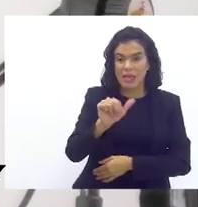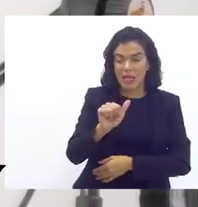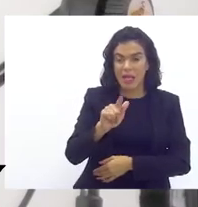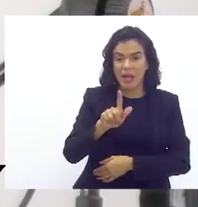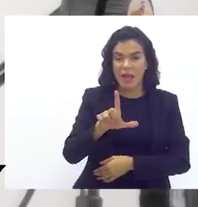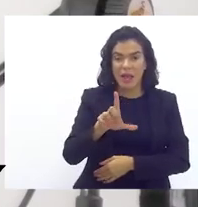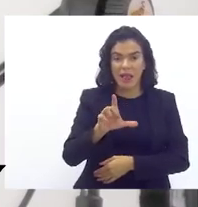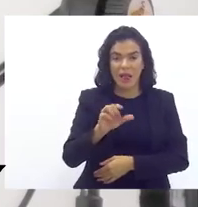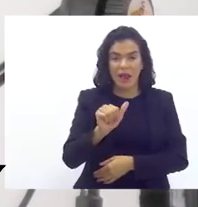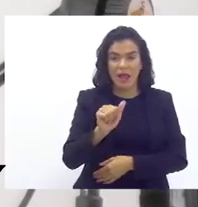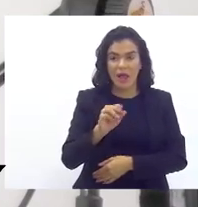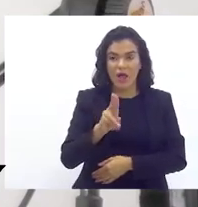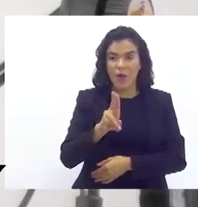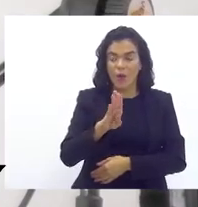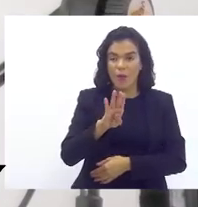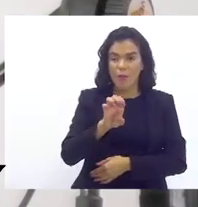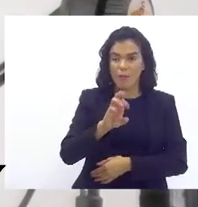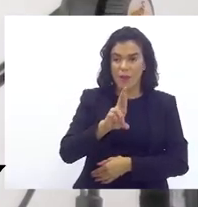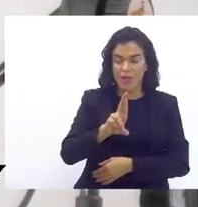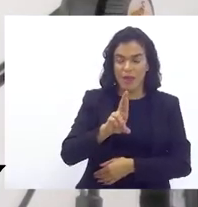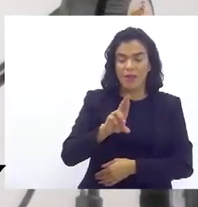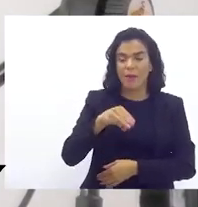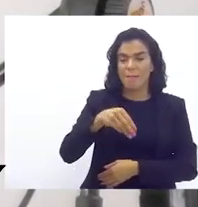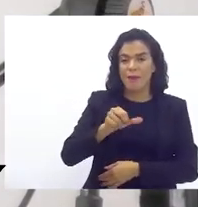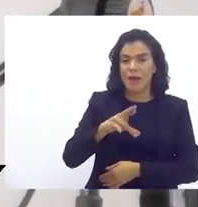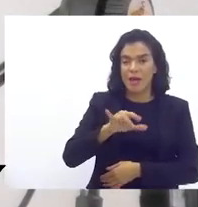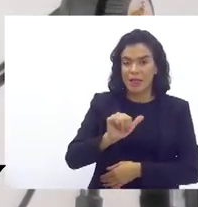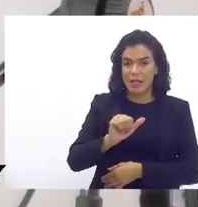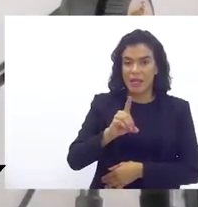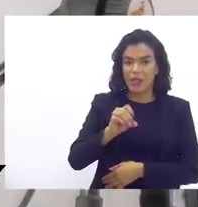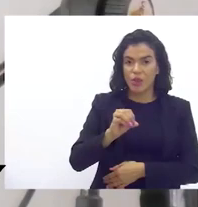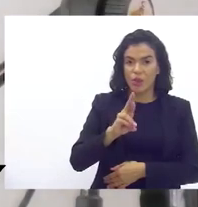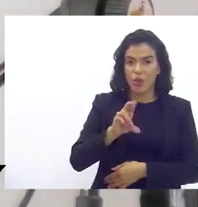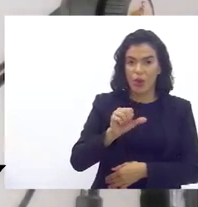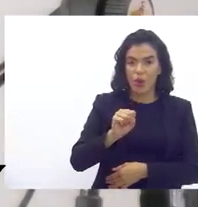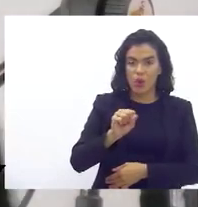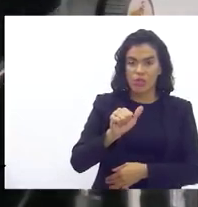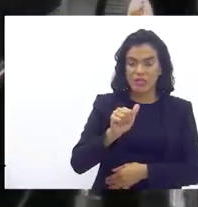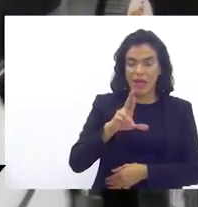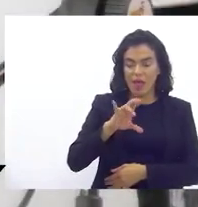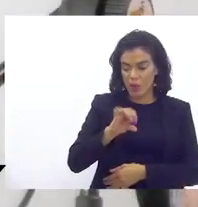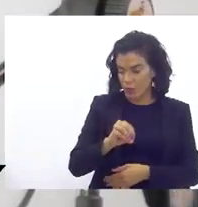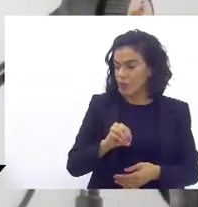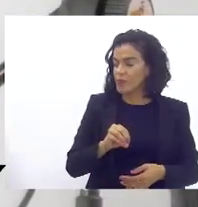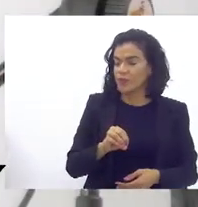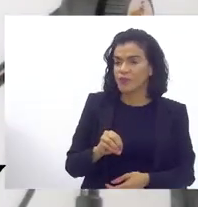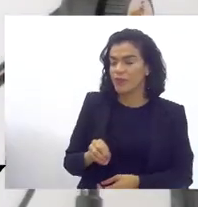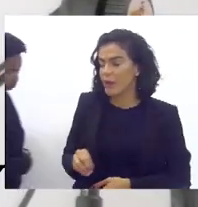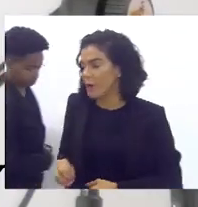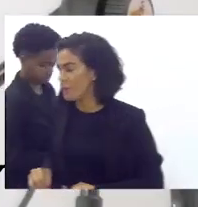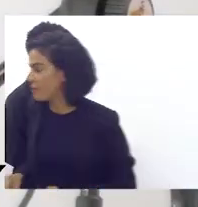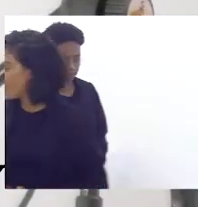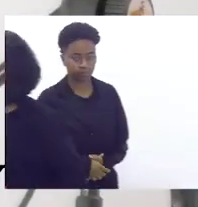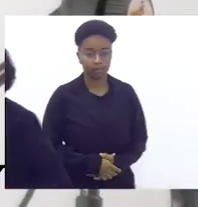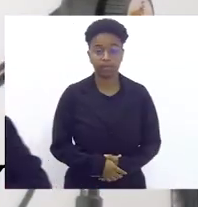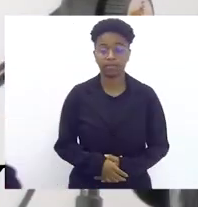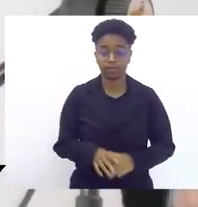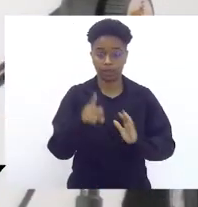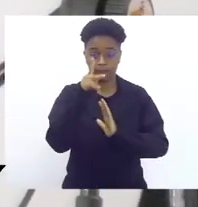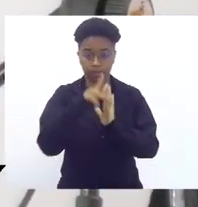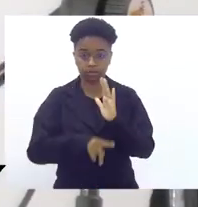Benedita da Silva e Maria do Rosário esse projeto também tramita né na Câmara Federal